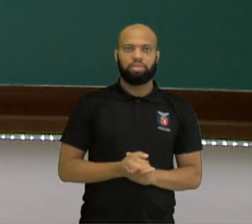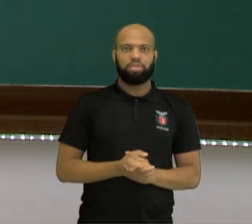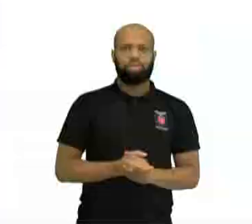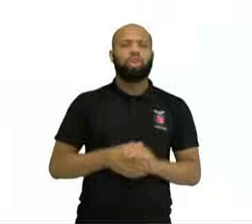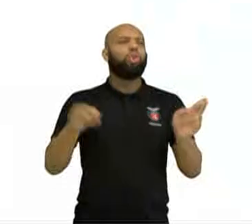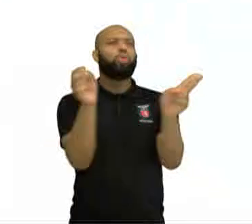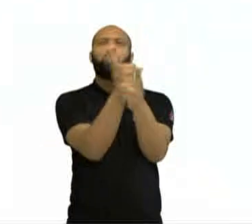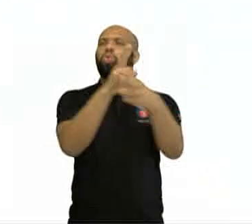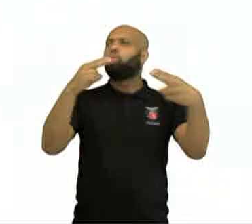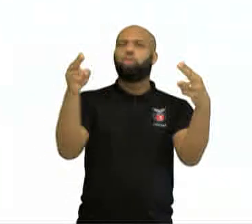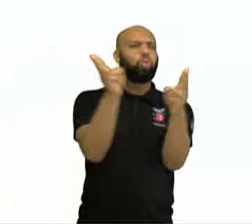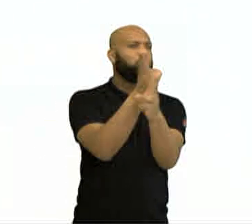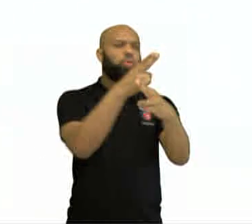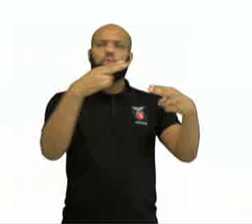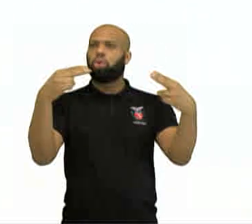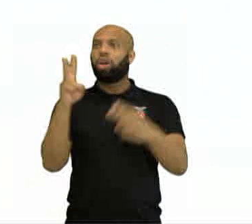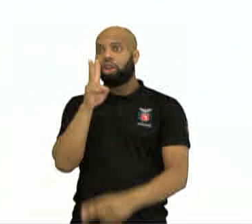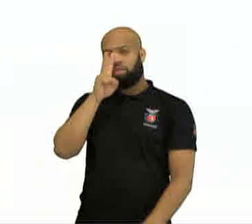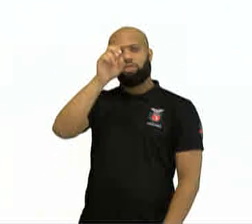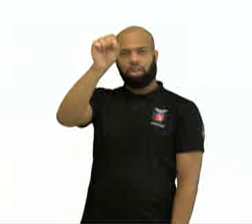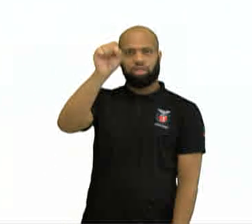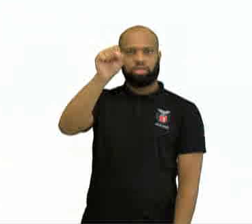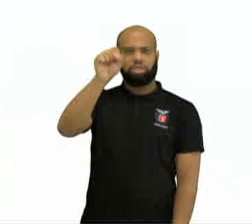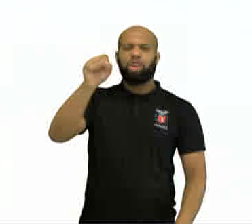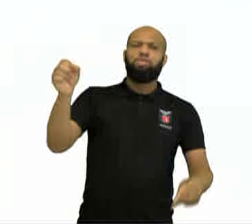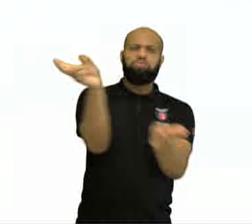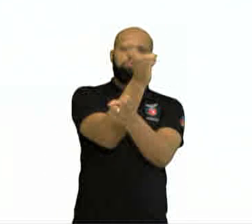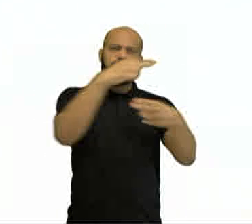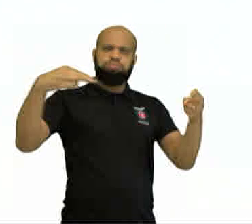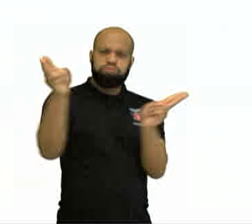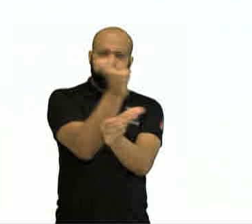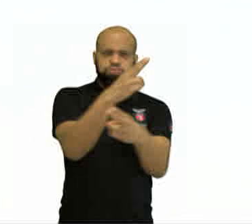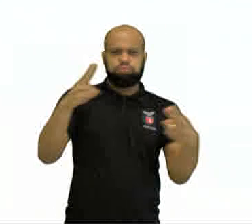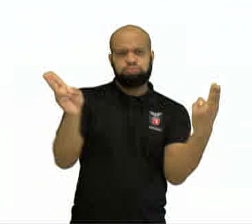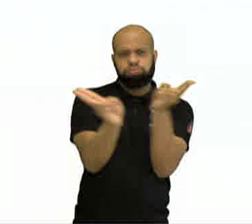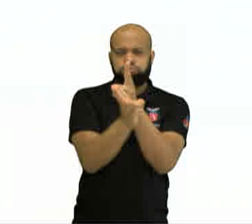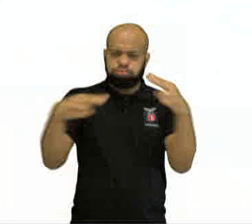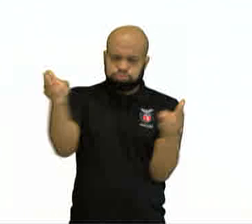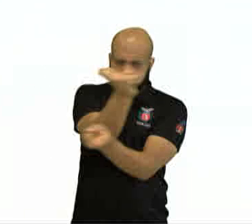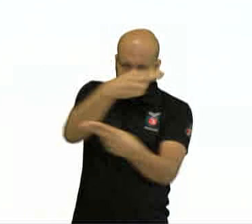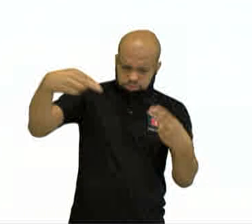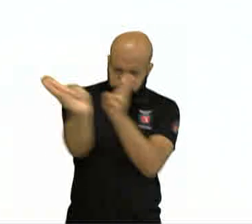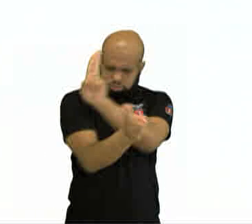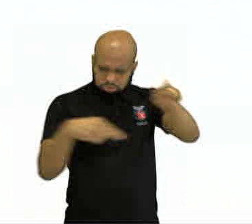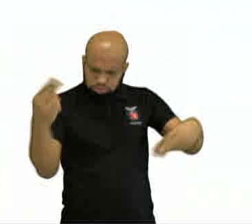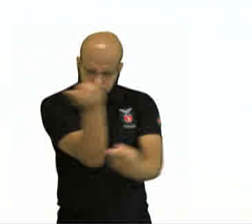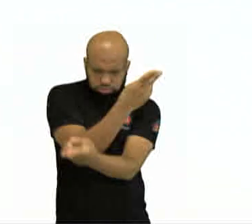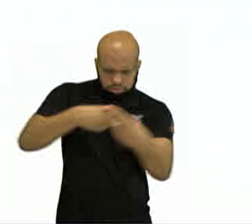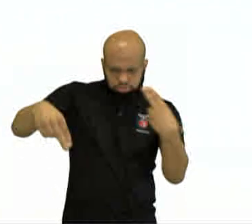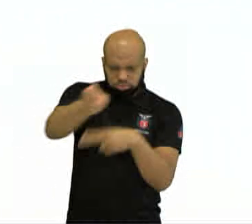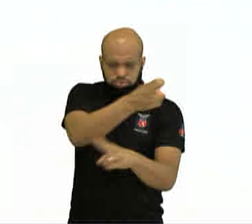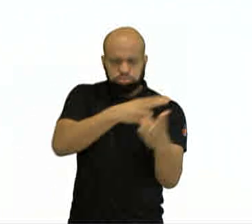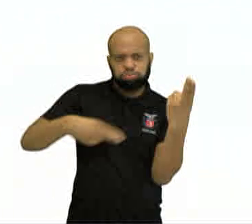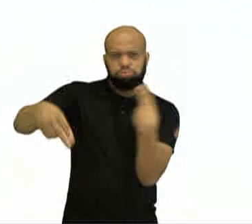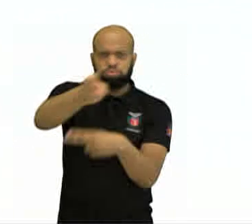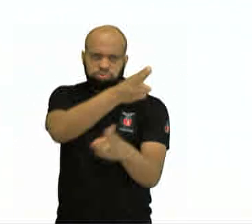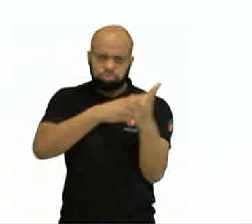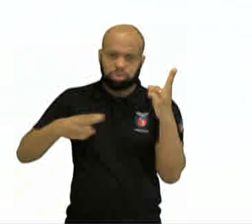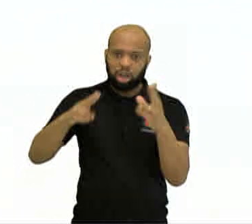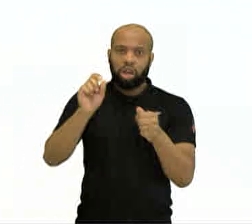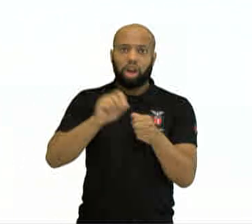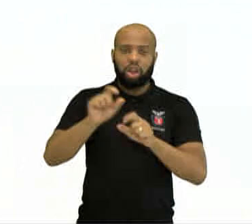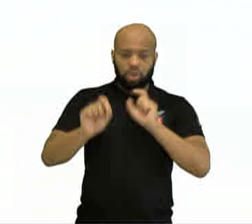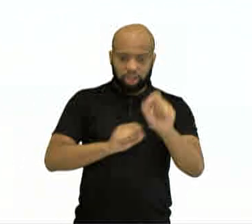vento soprava forte, era quase um tufão, ou talvez um tornado, pois suas rajadas concentradas agiam